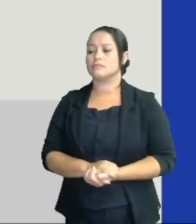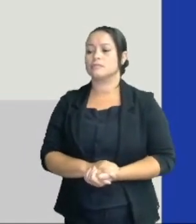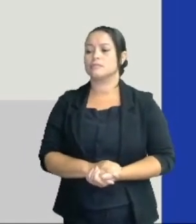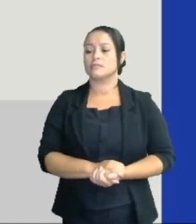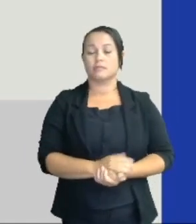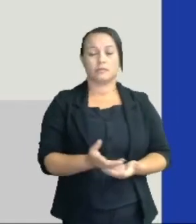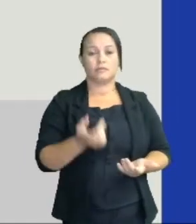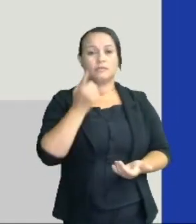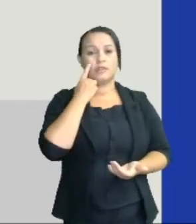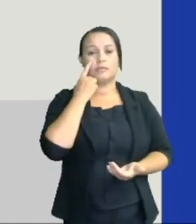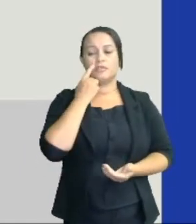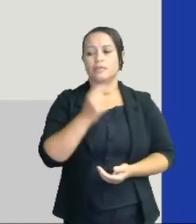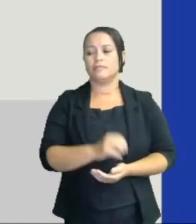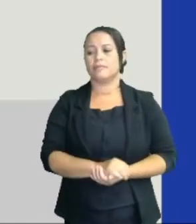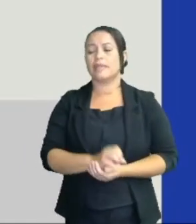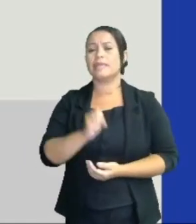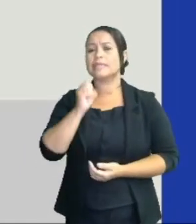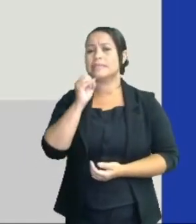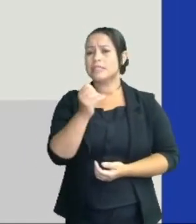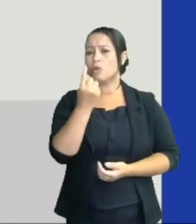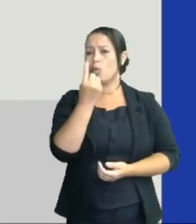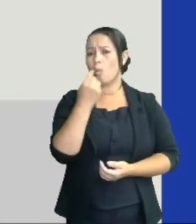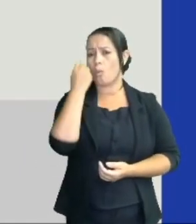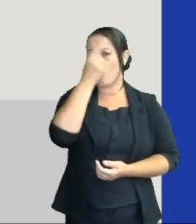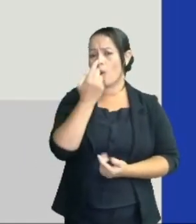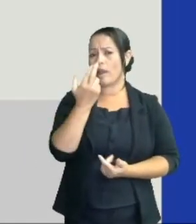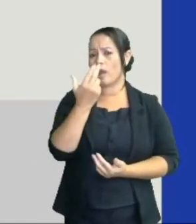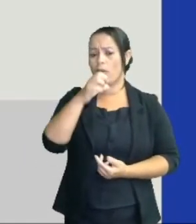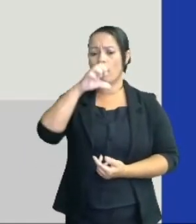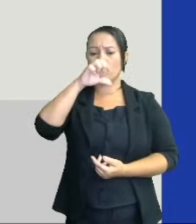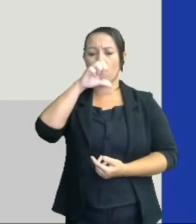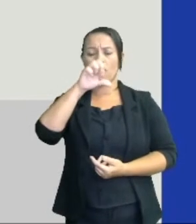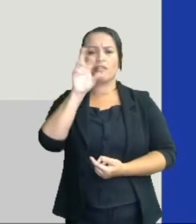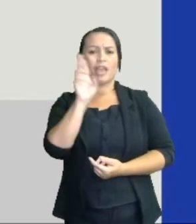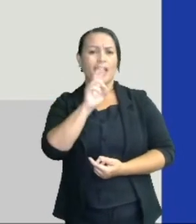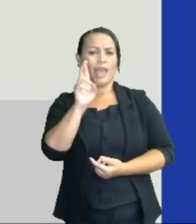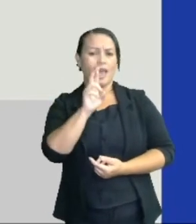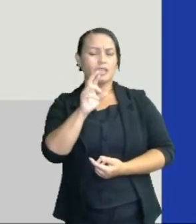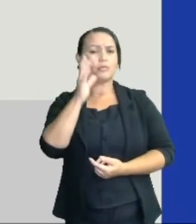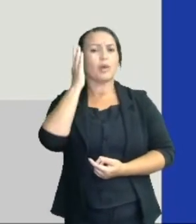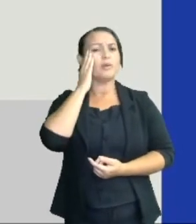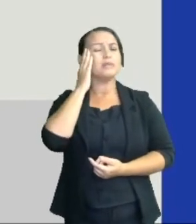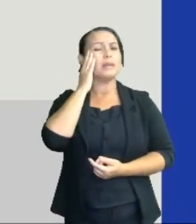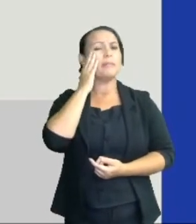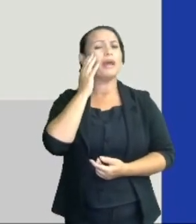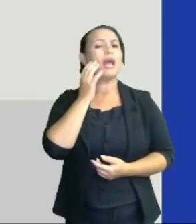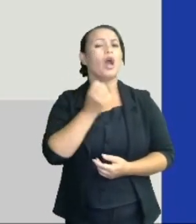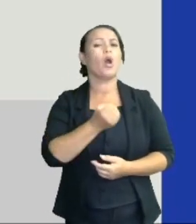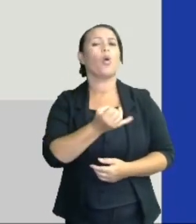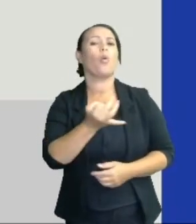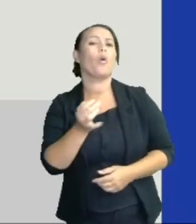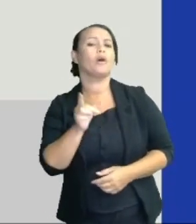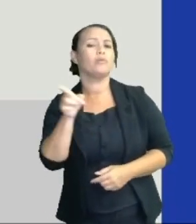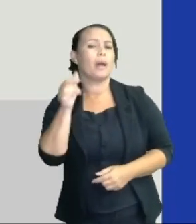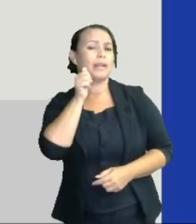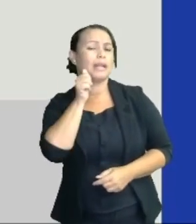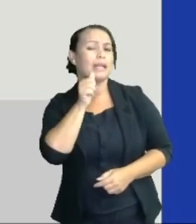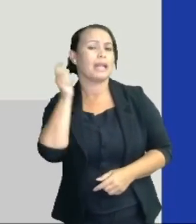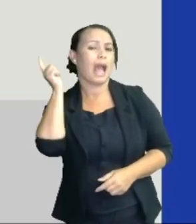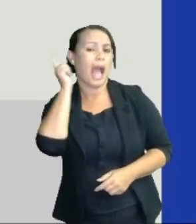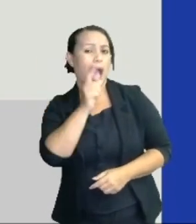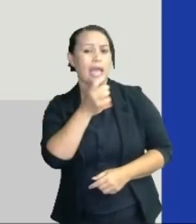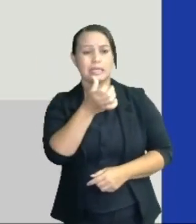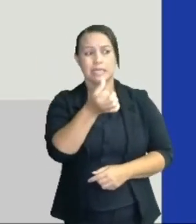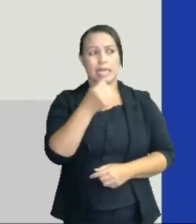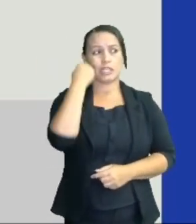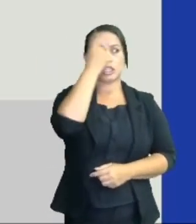Vamos lá. Se 1 hora é igual a R$ 9,00, para eu saber quanto ela recebe em 6